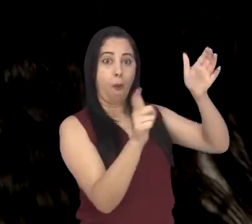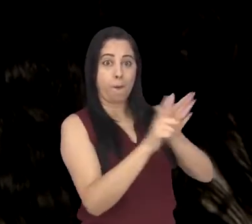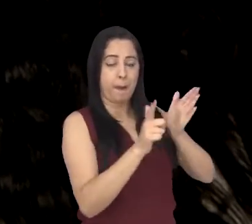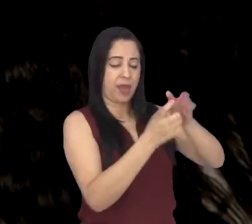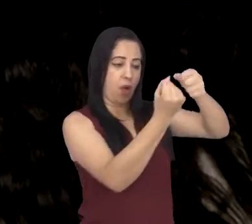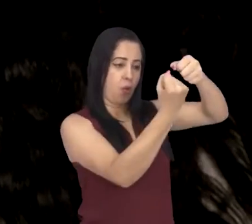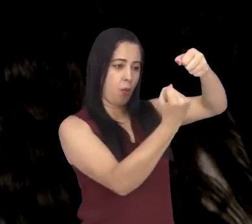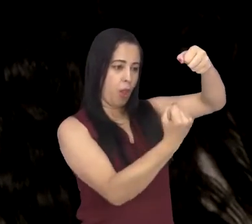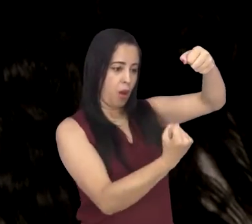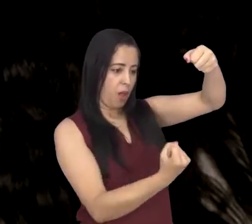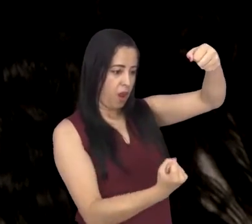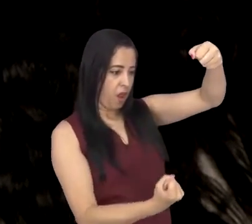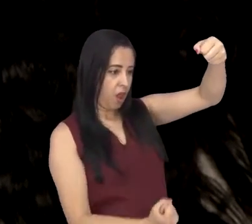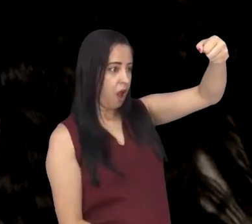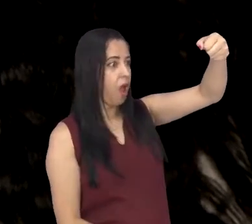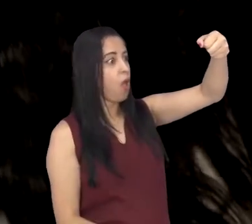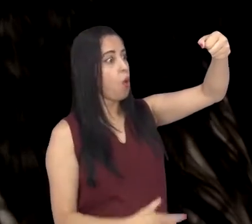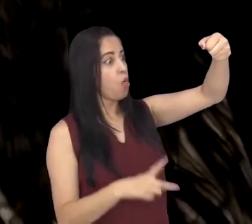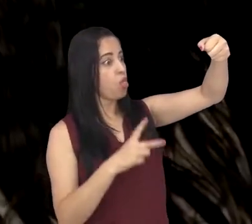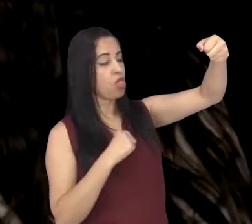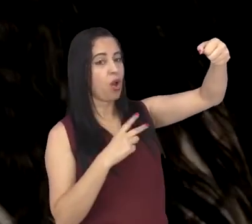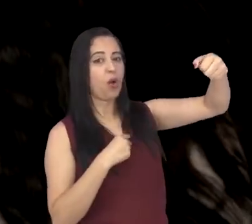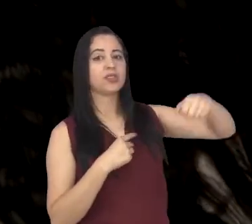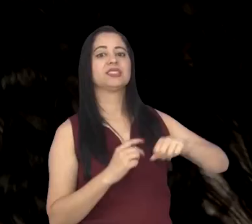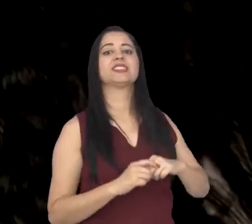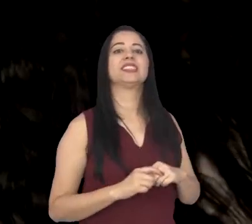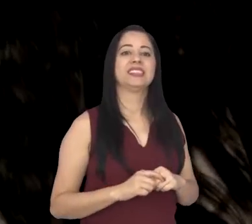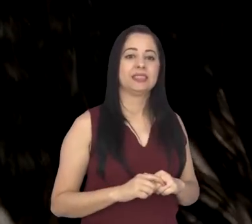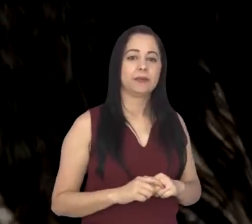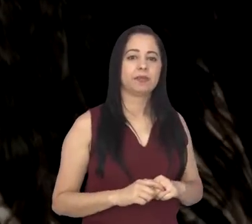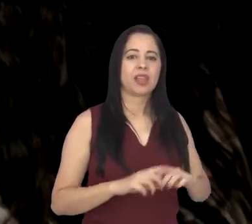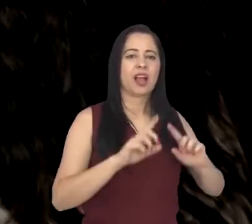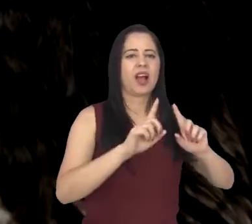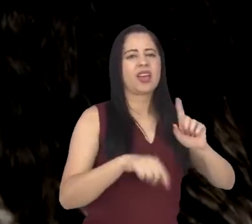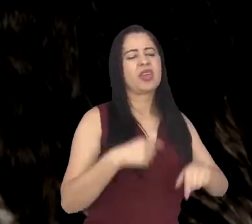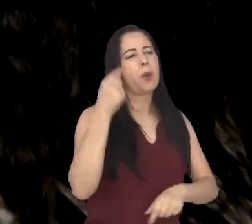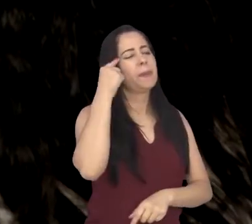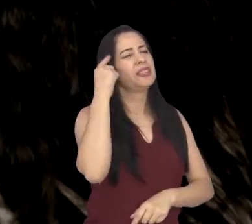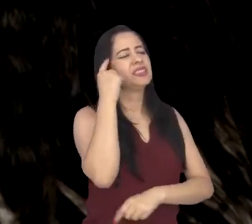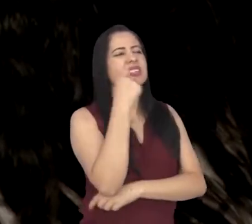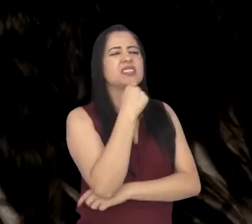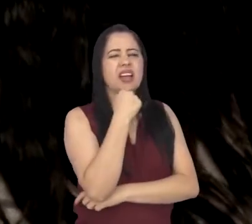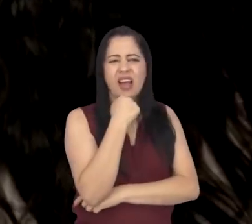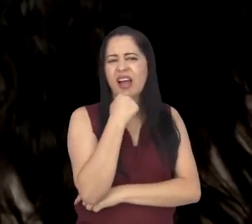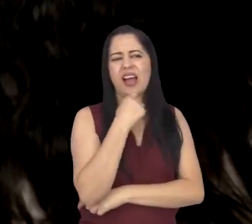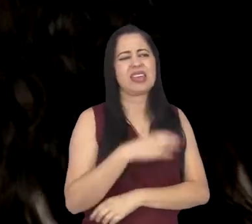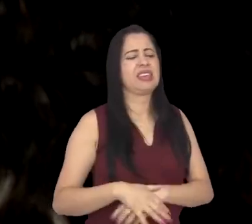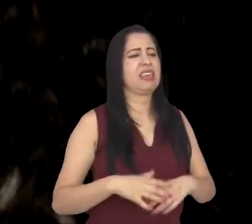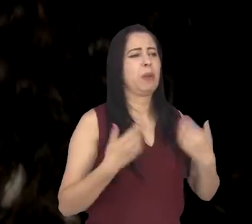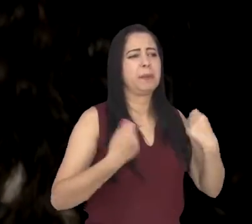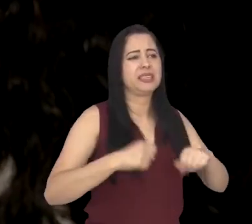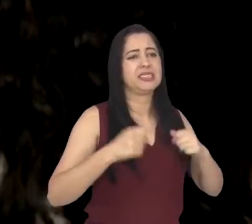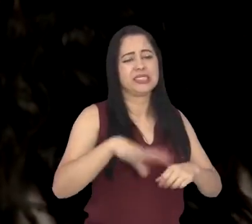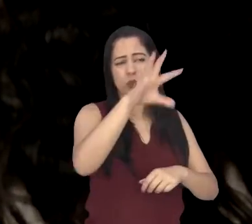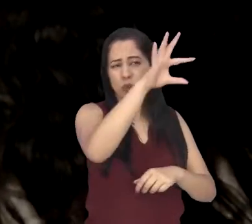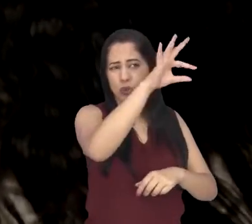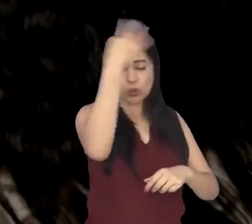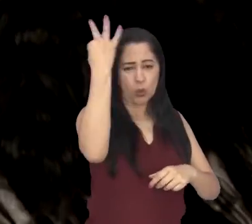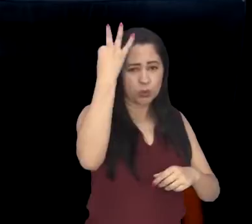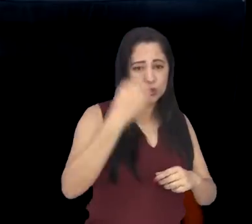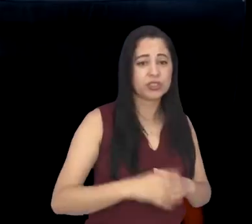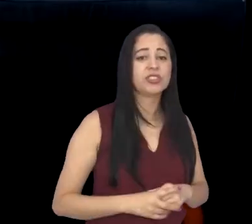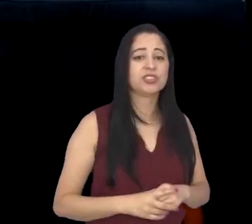fotograma. E aí... Eu liguei a TV Jornal Nacional, mas eu pensava, não vai entrar, não vai dar sorte. Porque vai saber, né, na hora. De